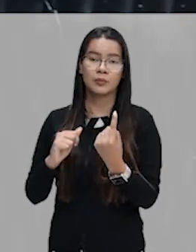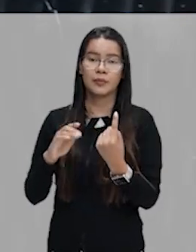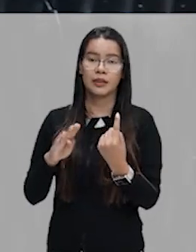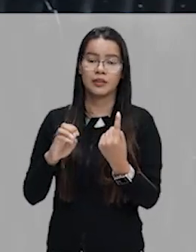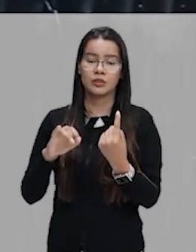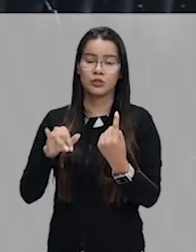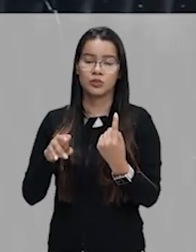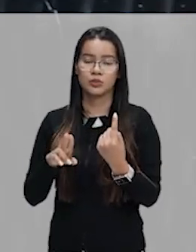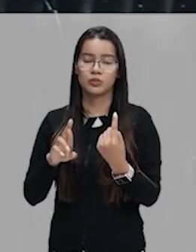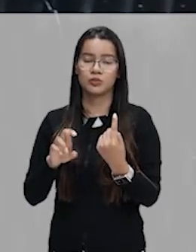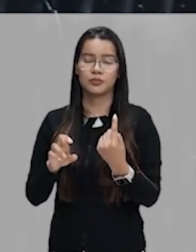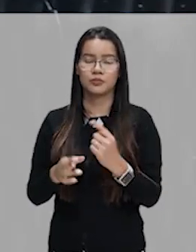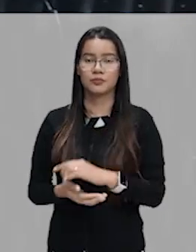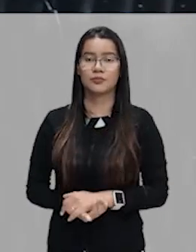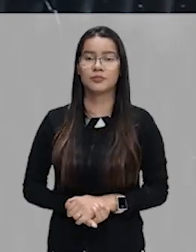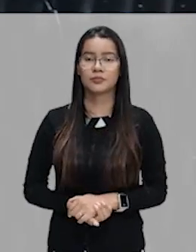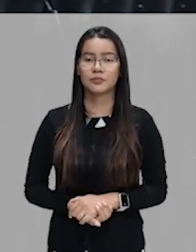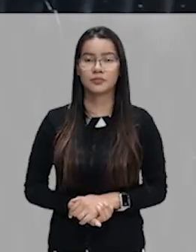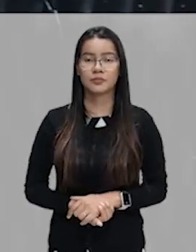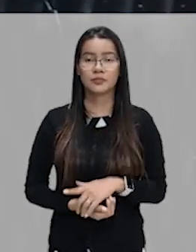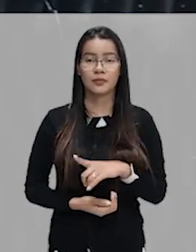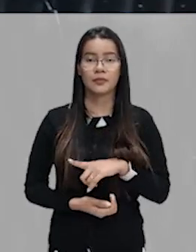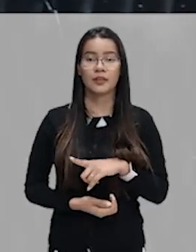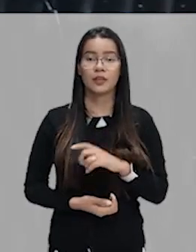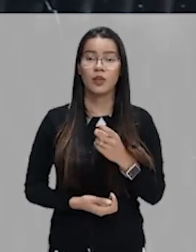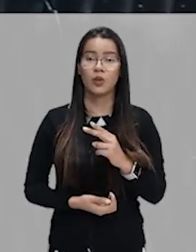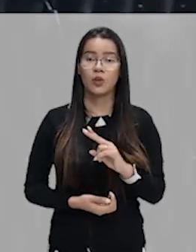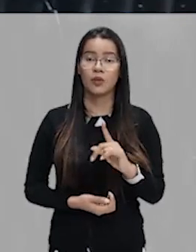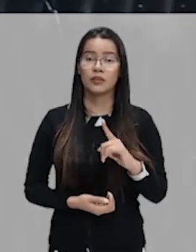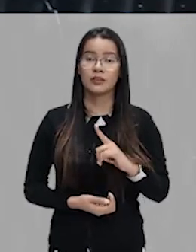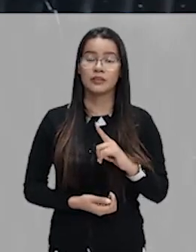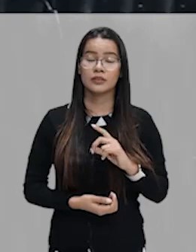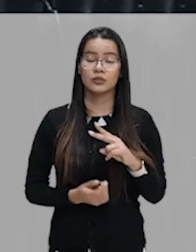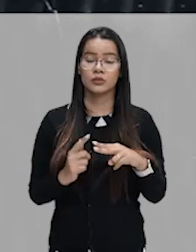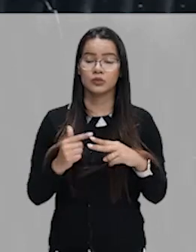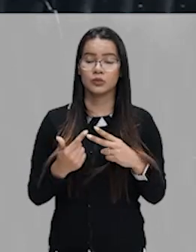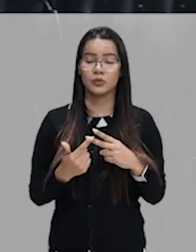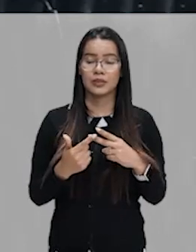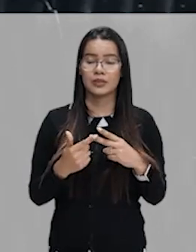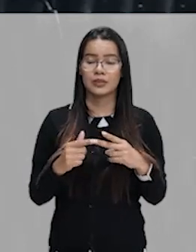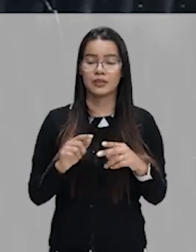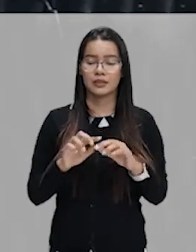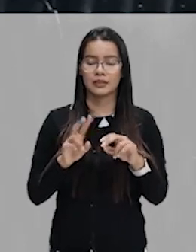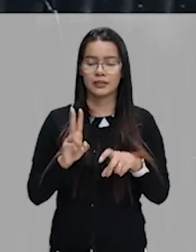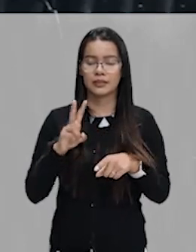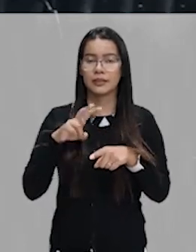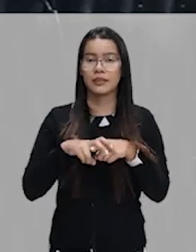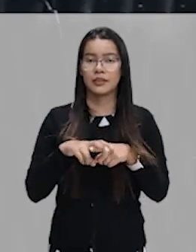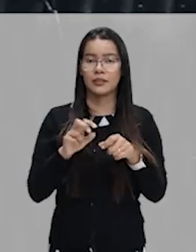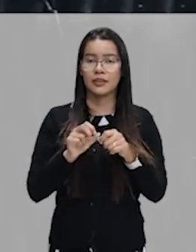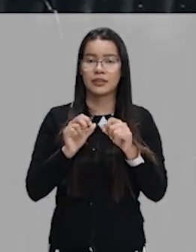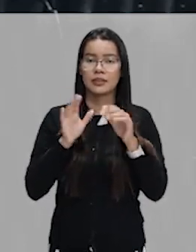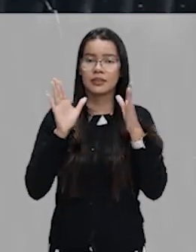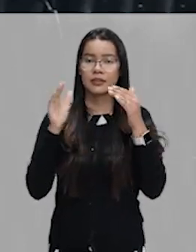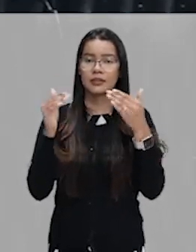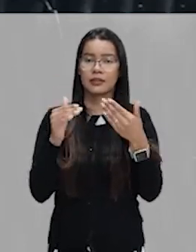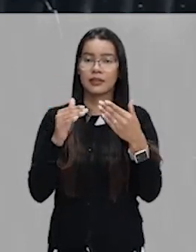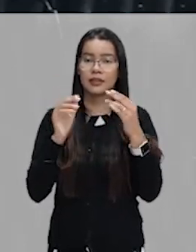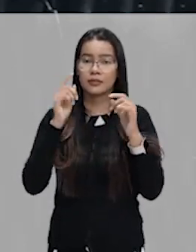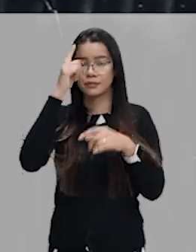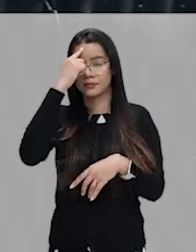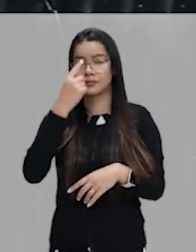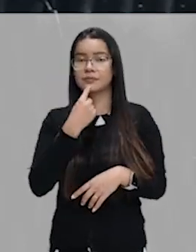are 2 chairs. Existem, ou há, 2 cadeiras, fazendo observação da imagem,